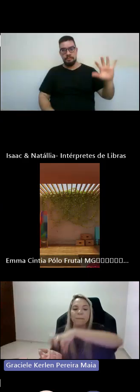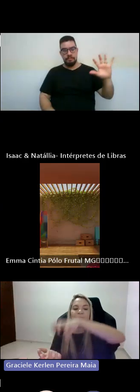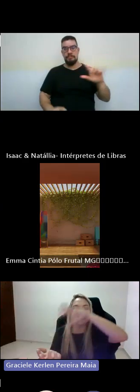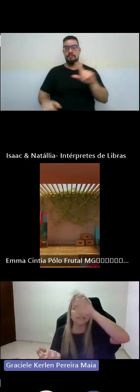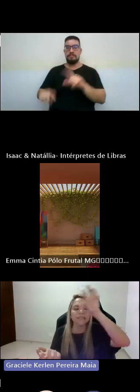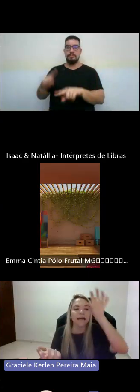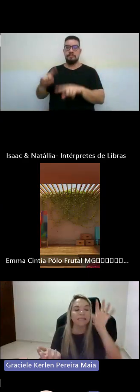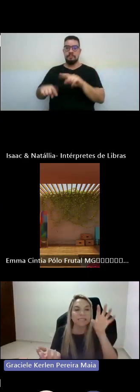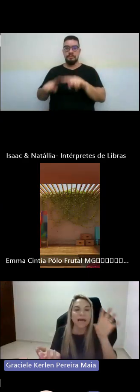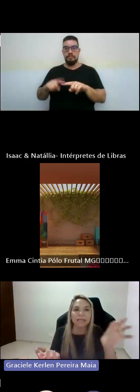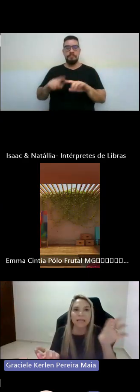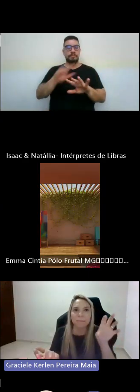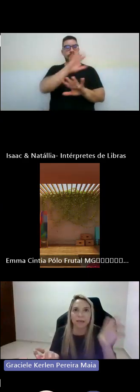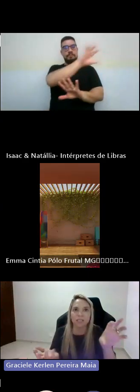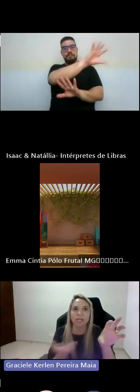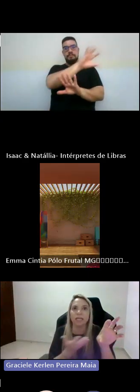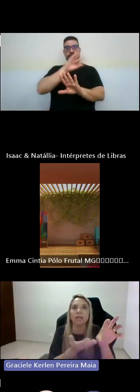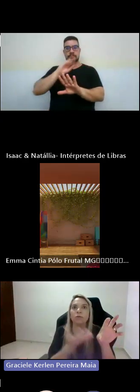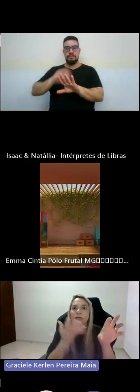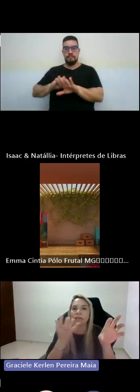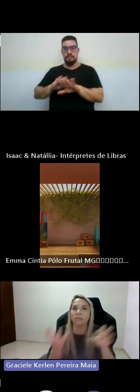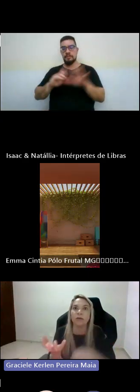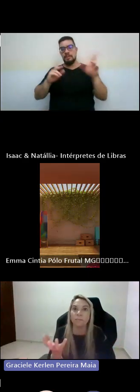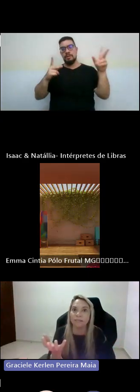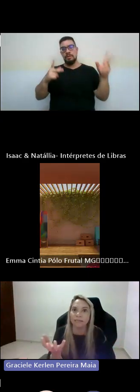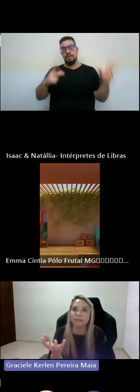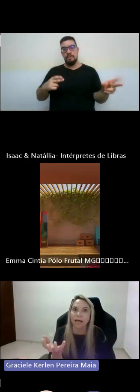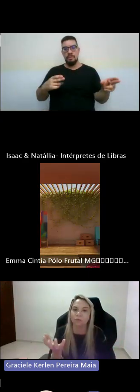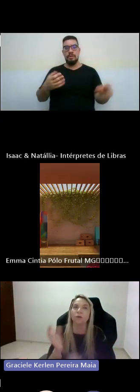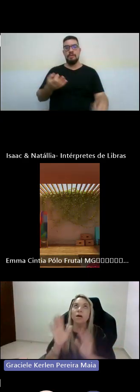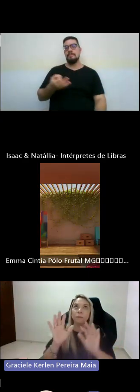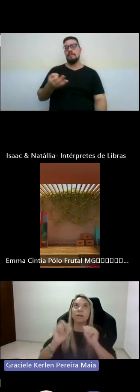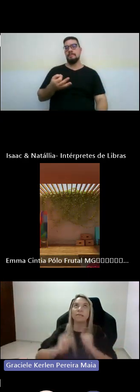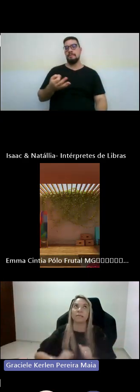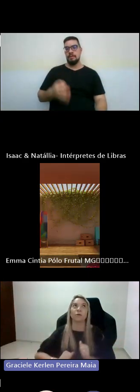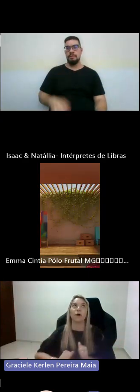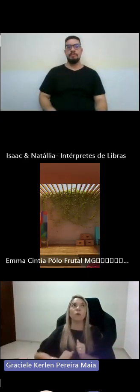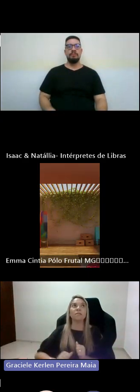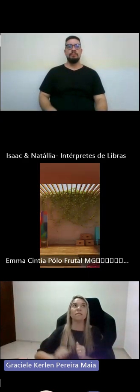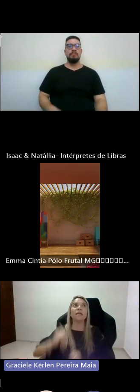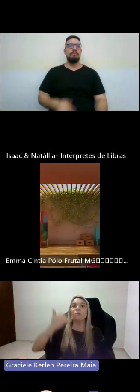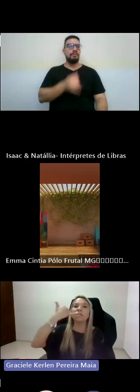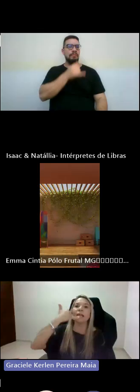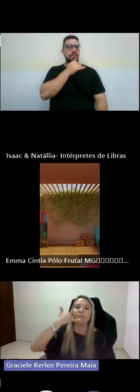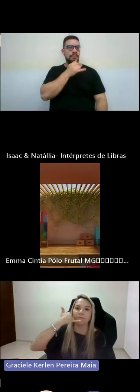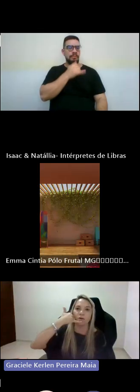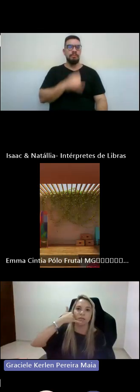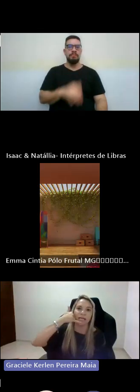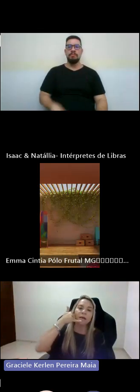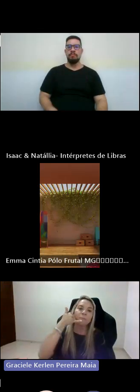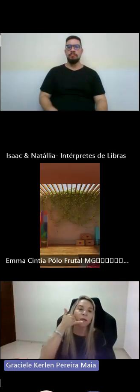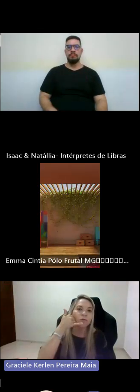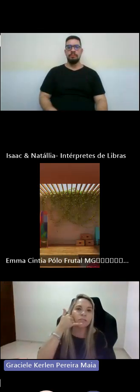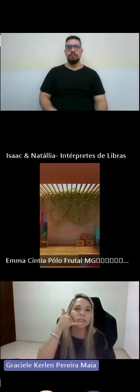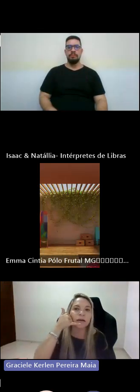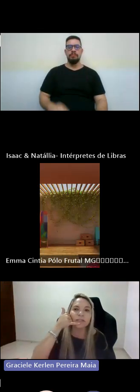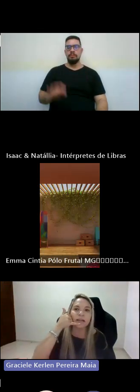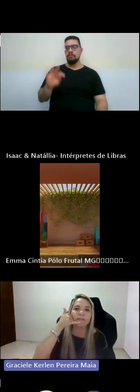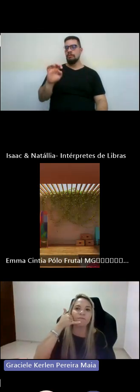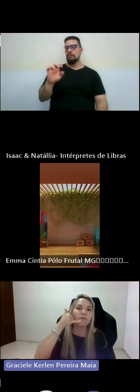exatamente, representar exatamente aquilo que está sendo representado. Por exemplo, o sinal de telefone, né?